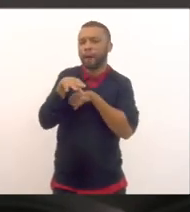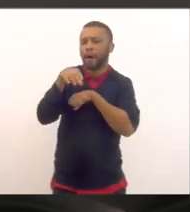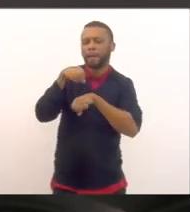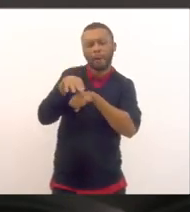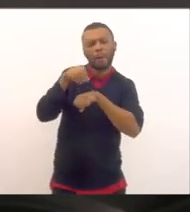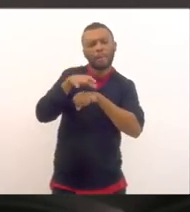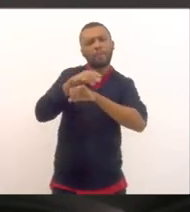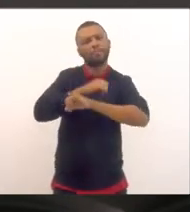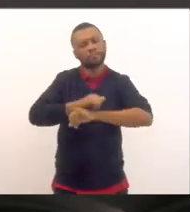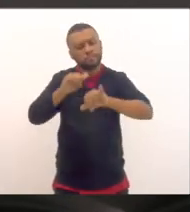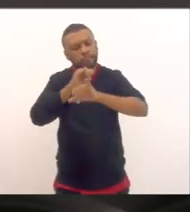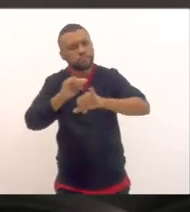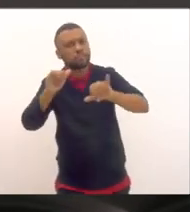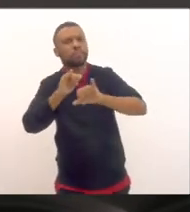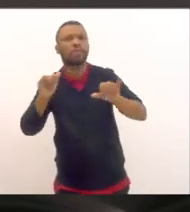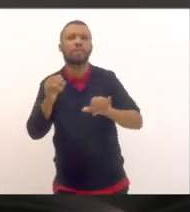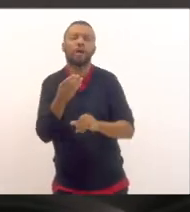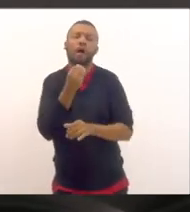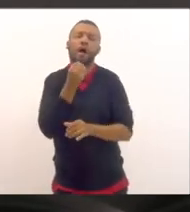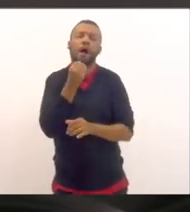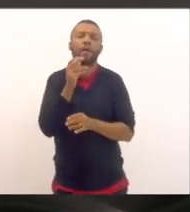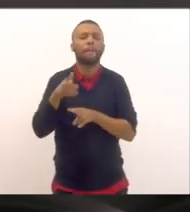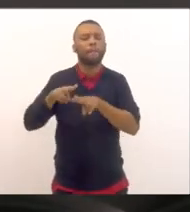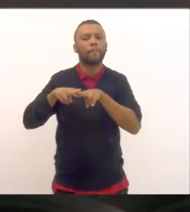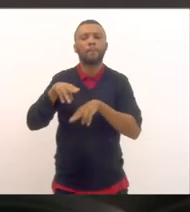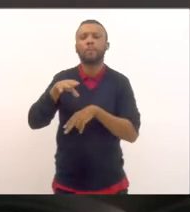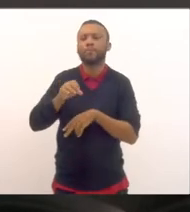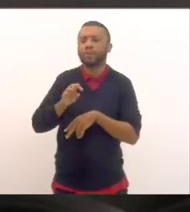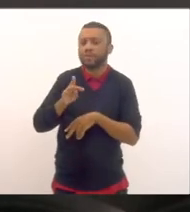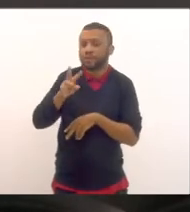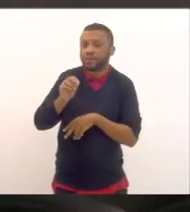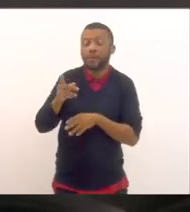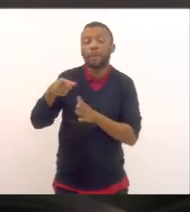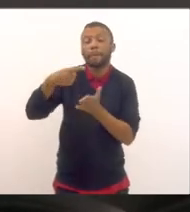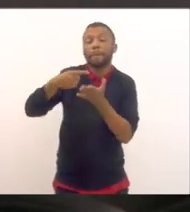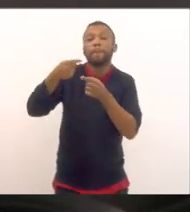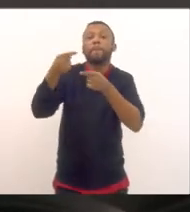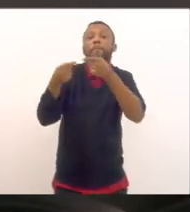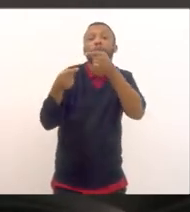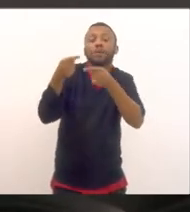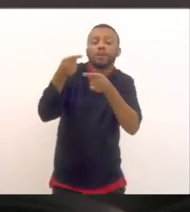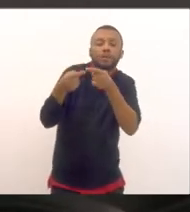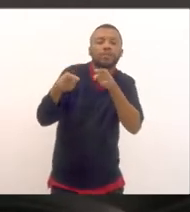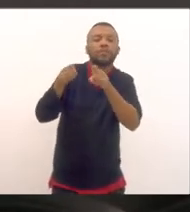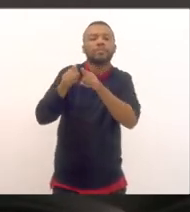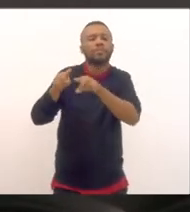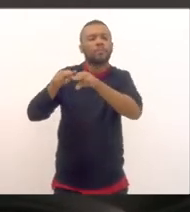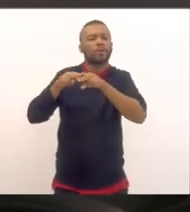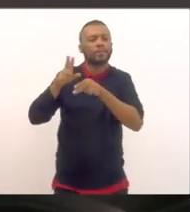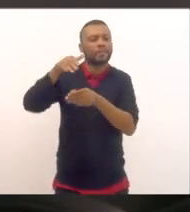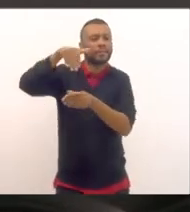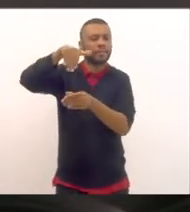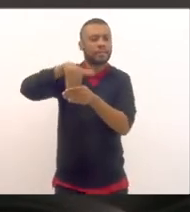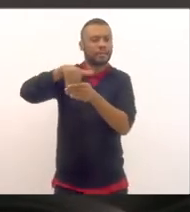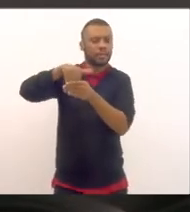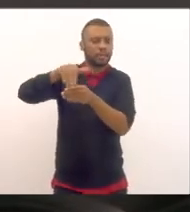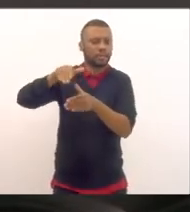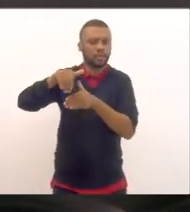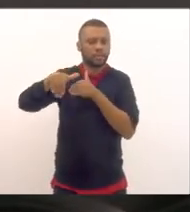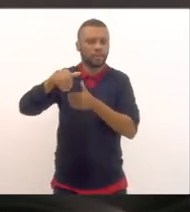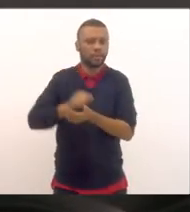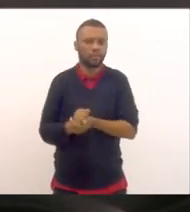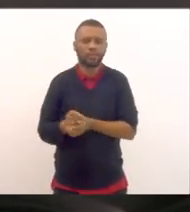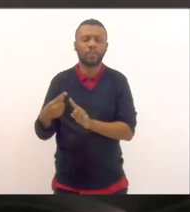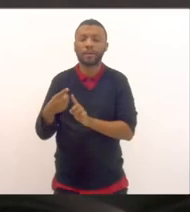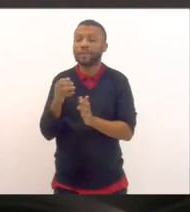anunciado e residente médico motivos também políticos e eleitorais Por que que não tem pode ter